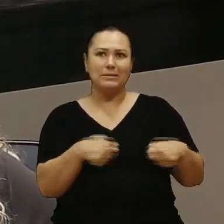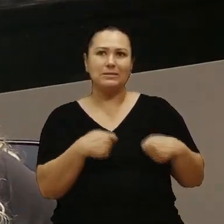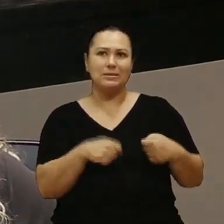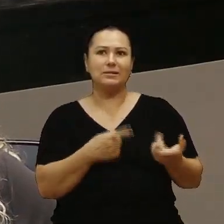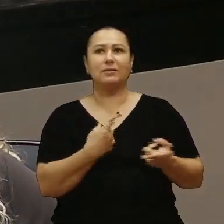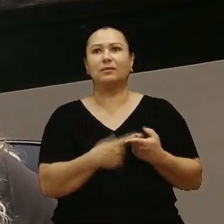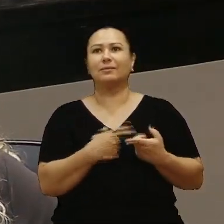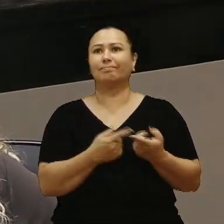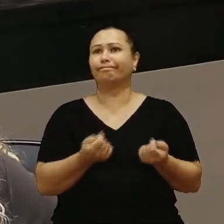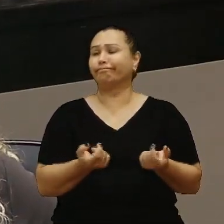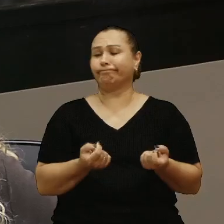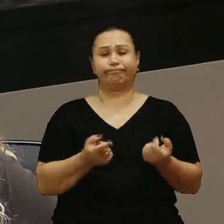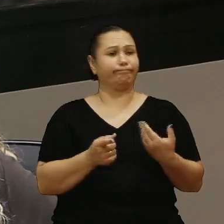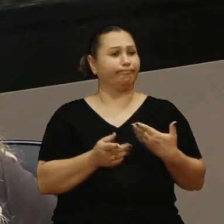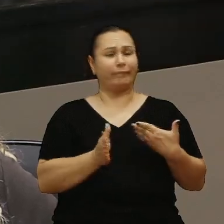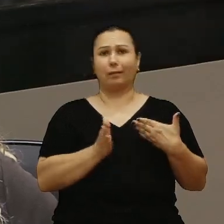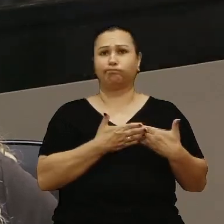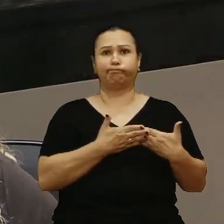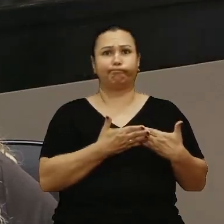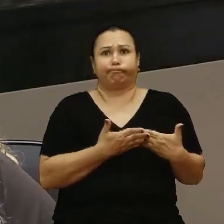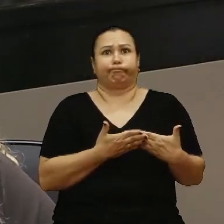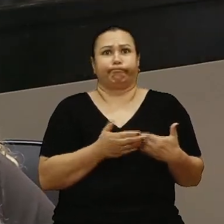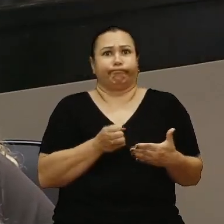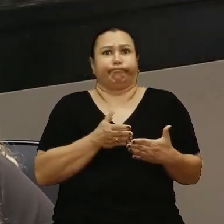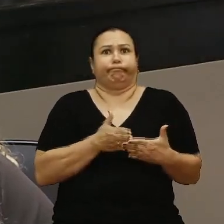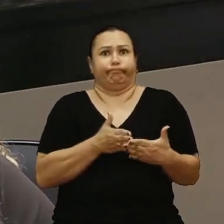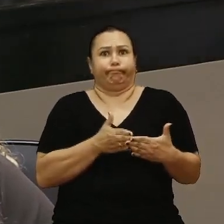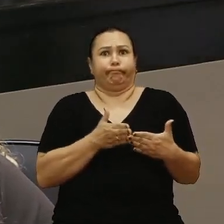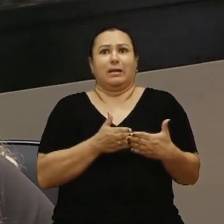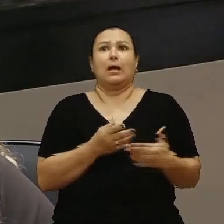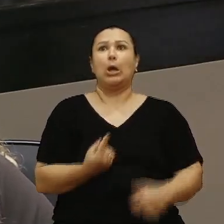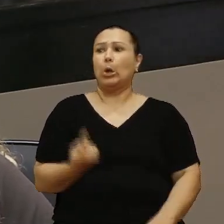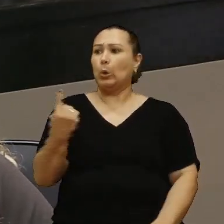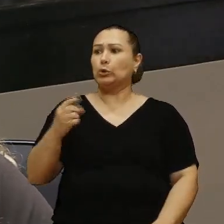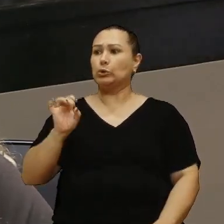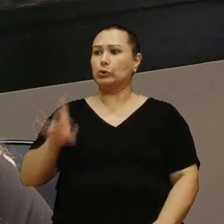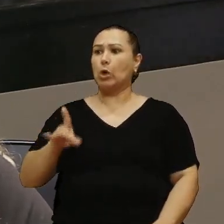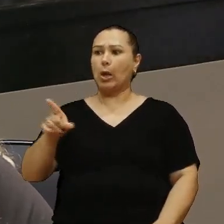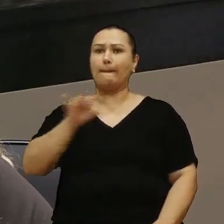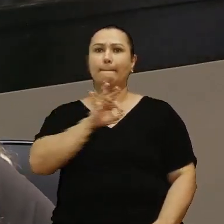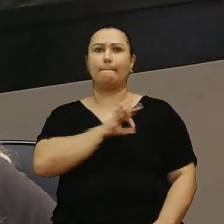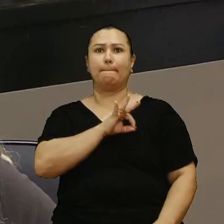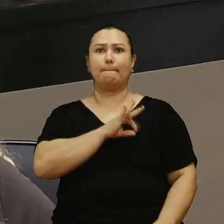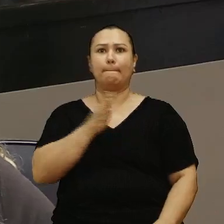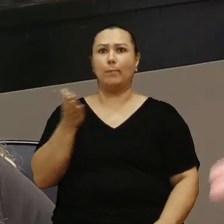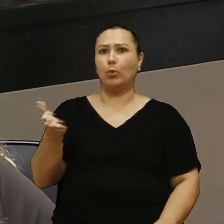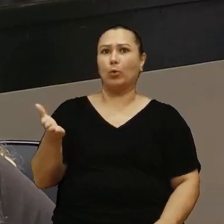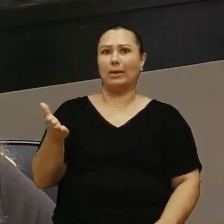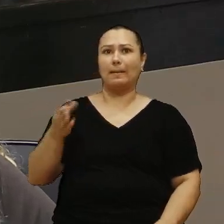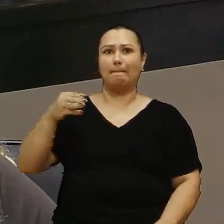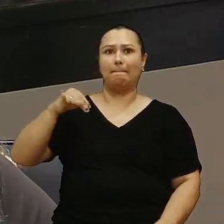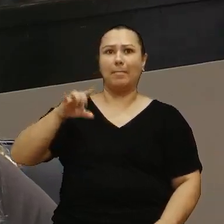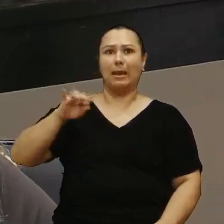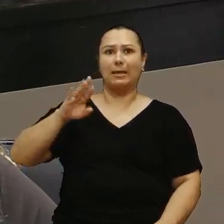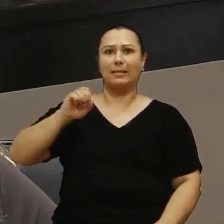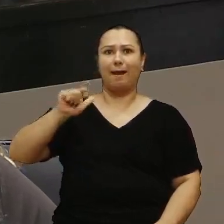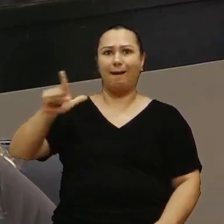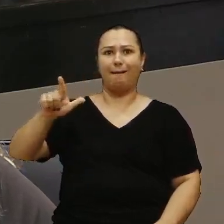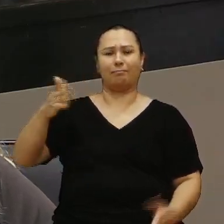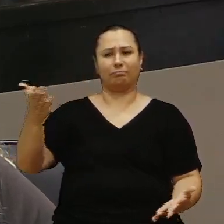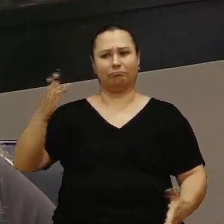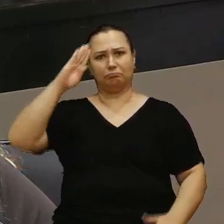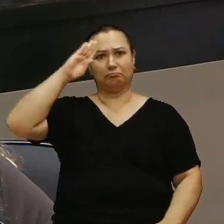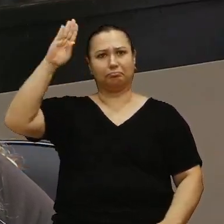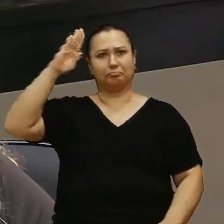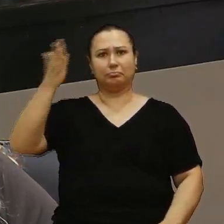Porque a cabeça é fechada e não muda, eles entendem que a única polícia é a Brigada Militar. Em pequena parte, vereador. Aí a gente entra naquela velha discussão, aí vai daqui, vai